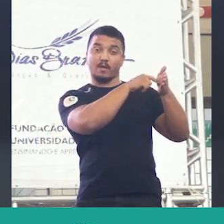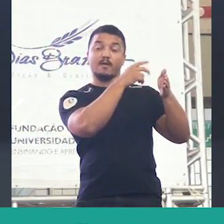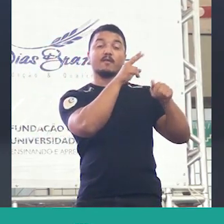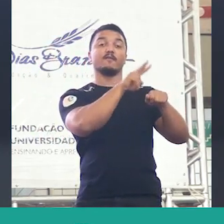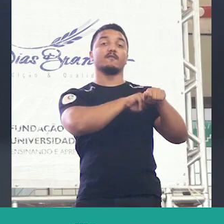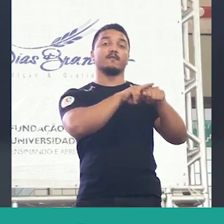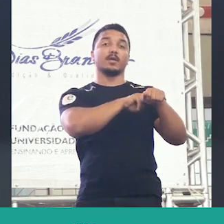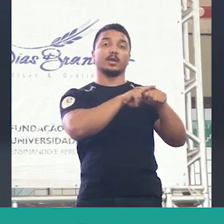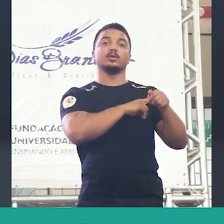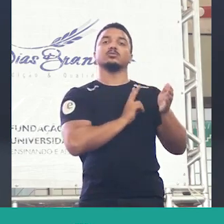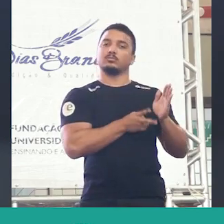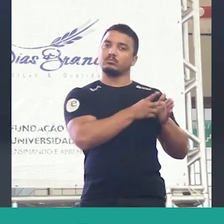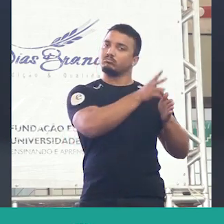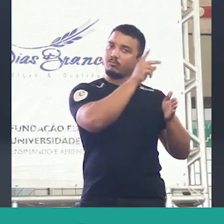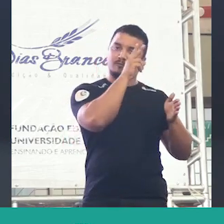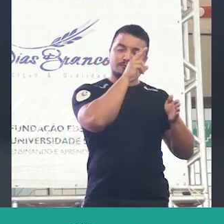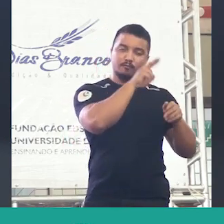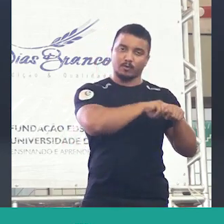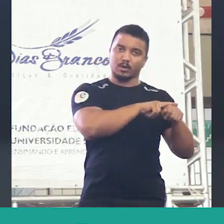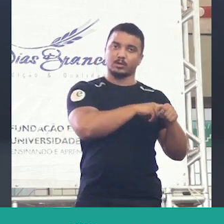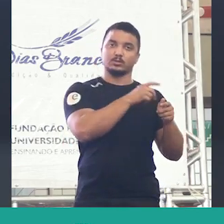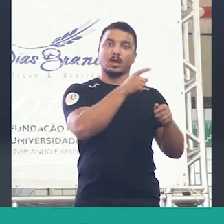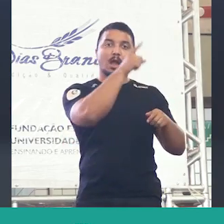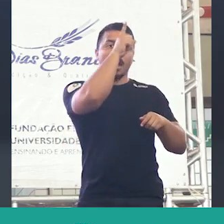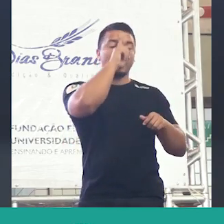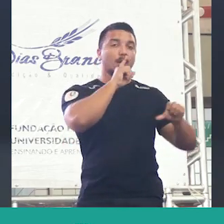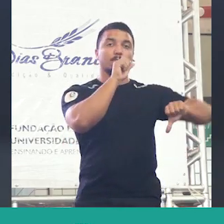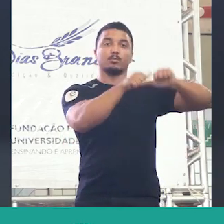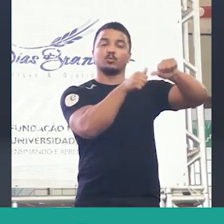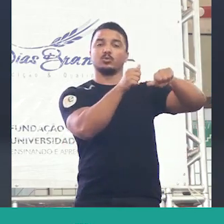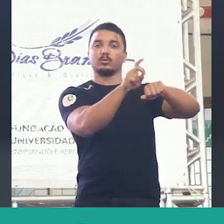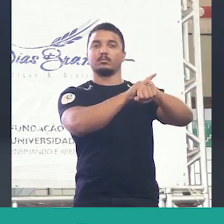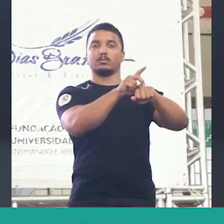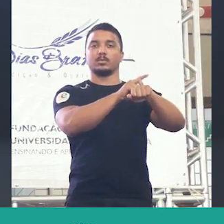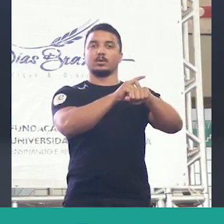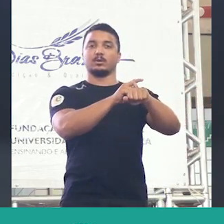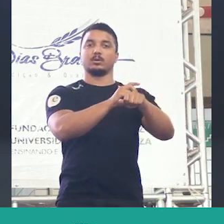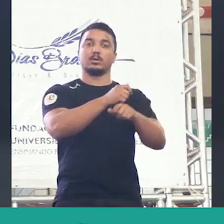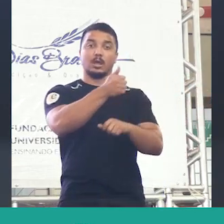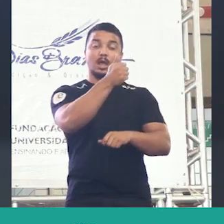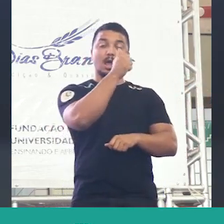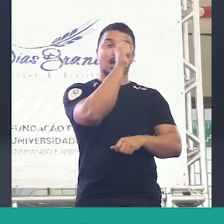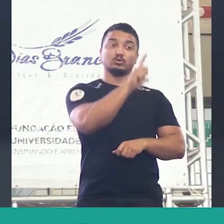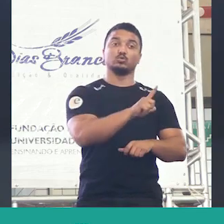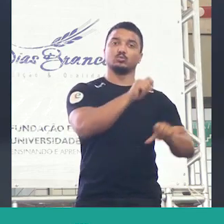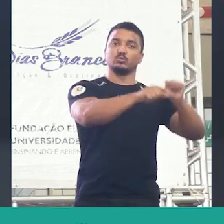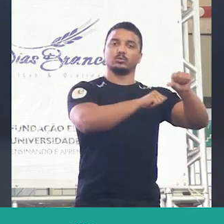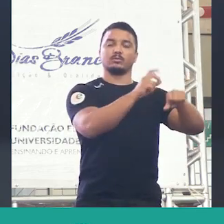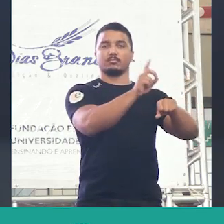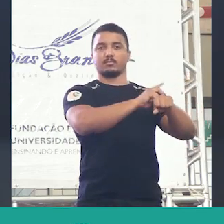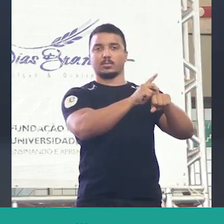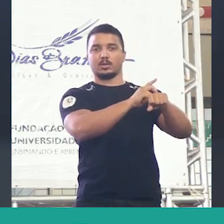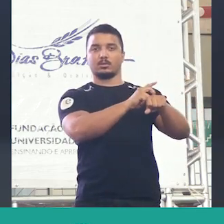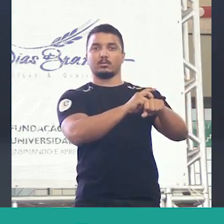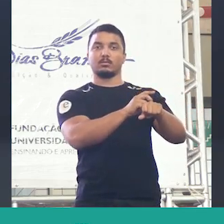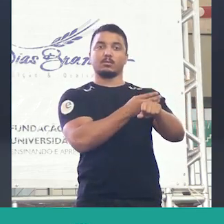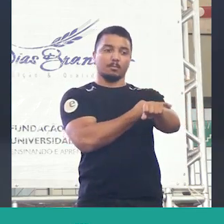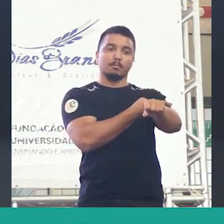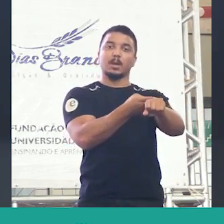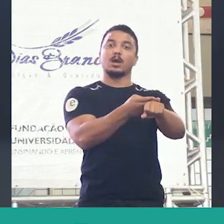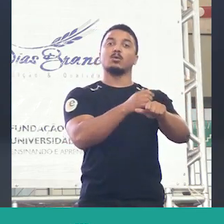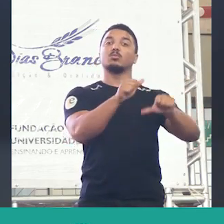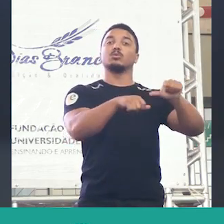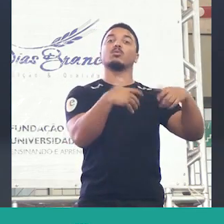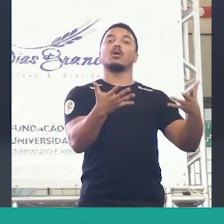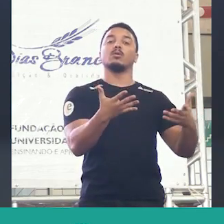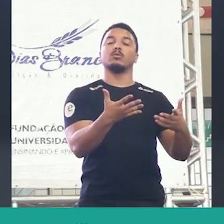continua verde. O que é amarelo? Preto. O que é azul? Preto. E o que é branco?